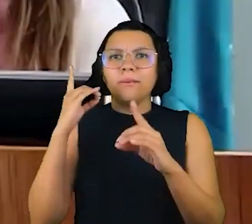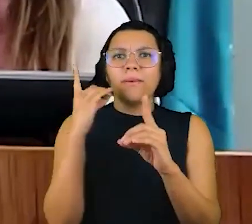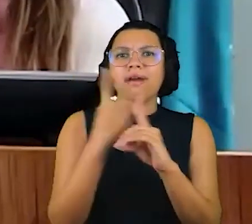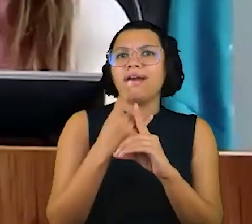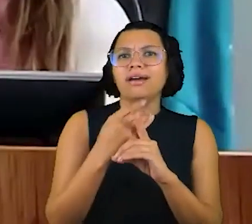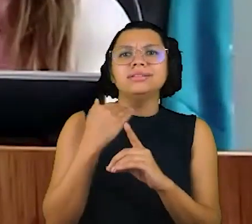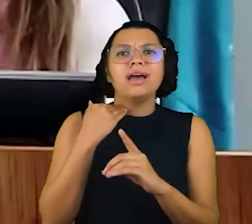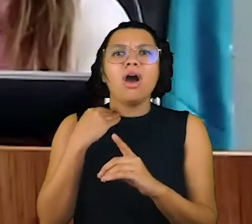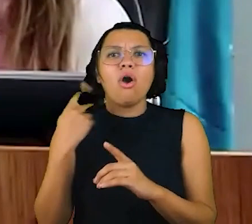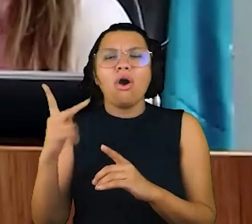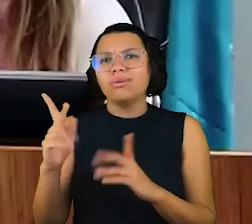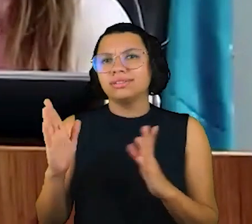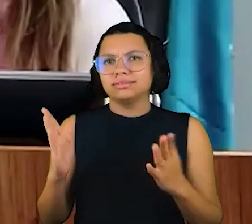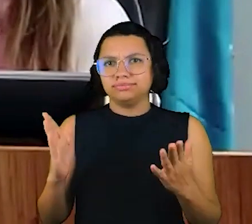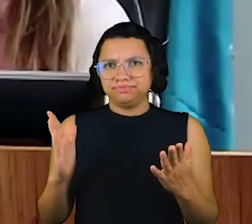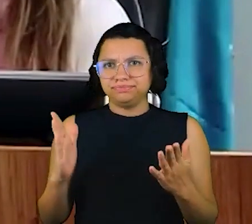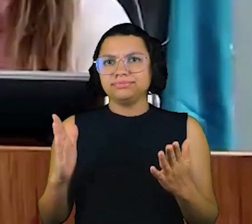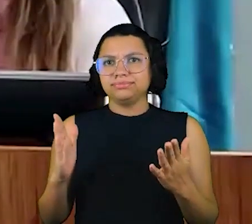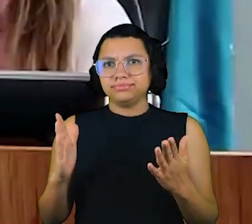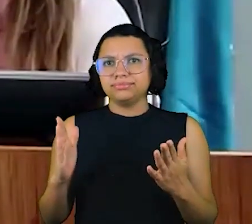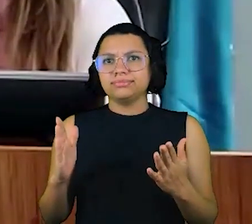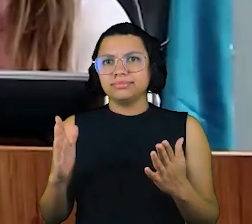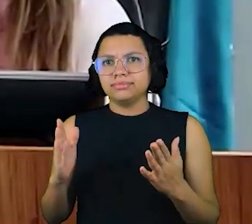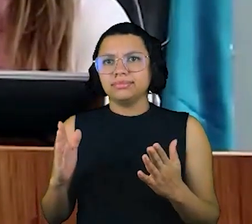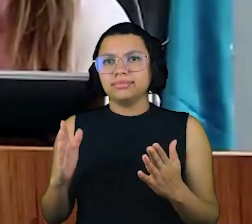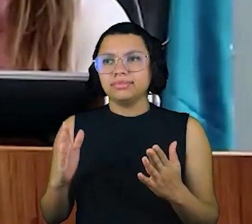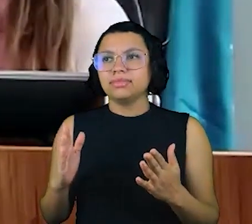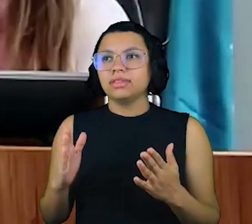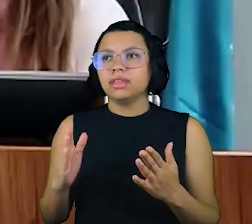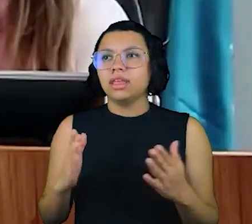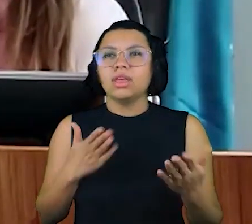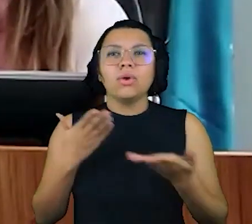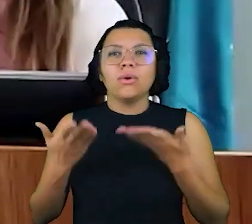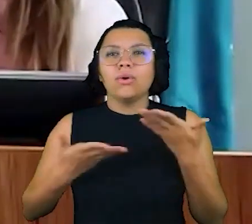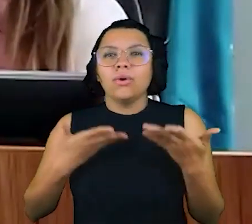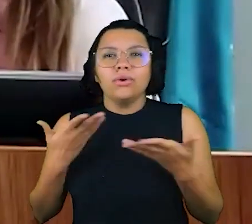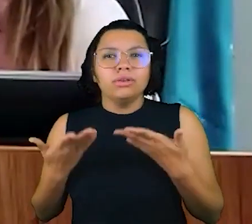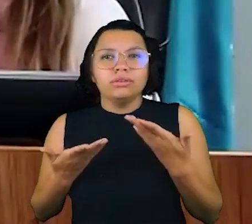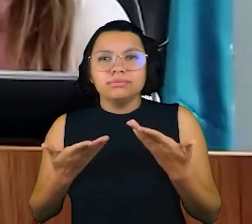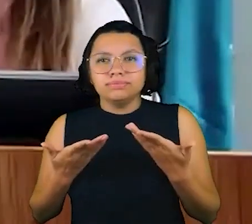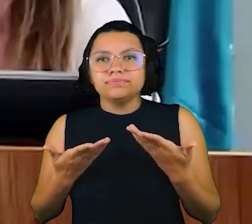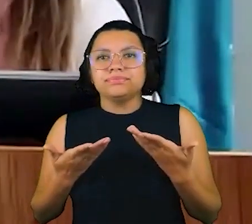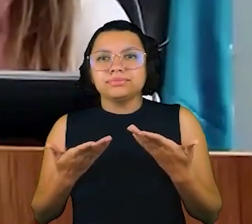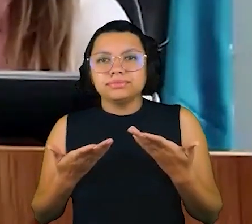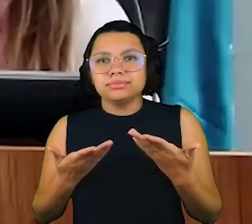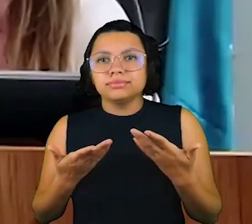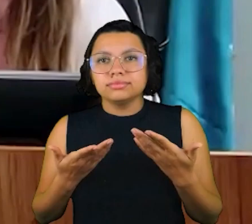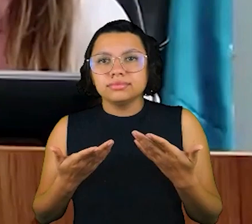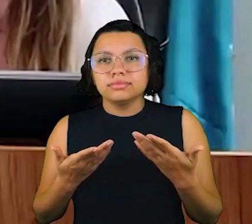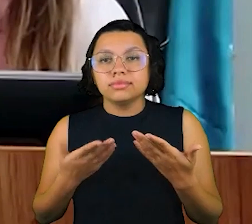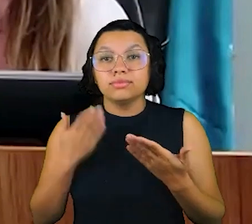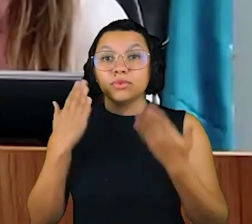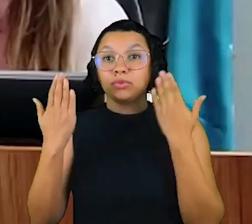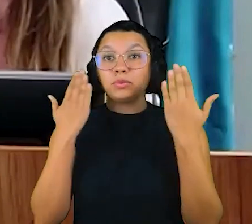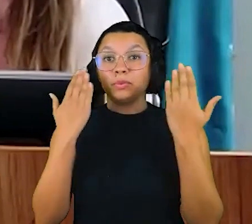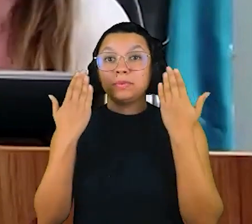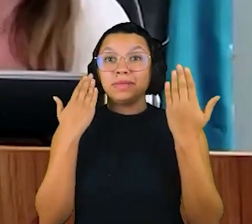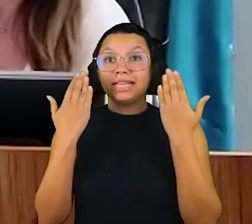bacenjude alcança a poupança da cidadã. E com